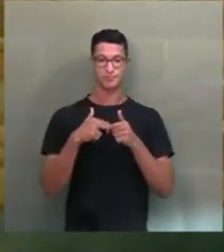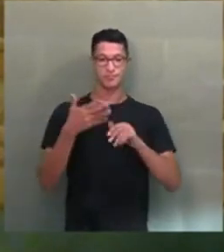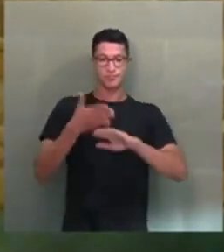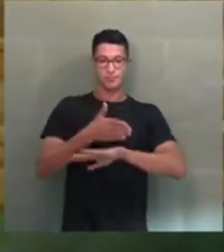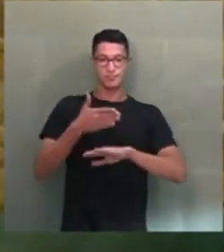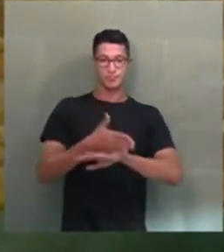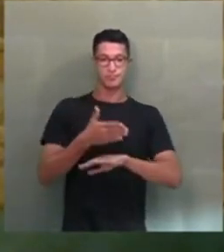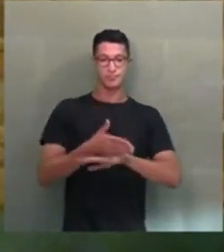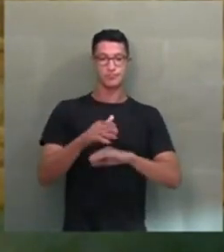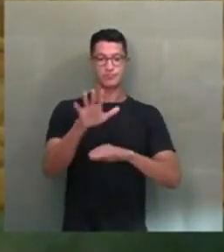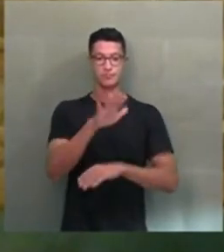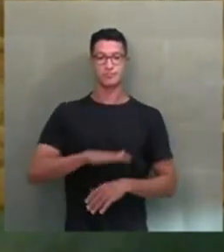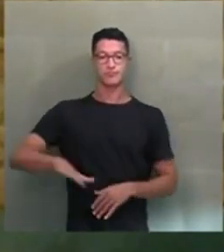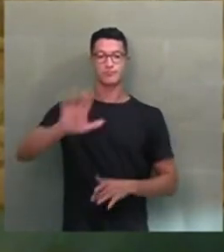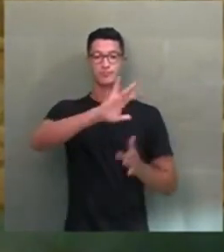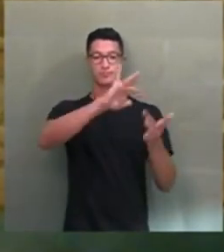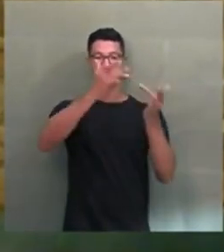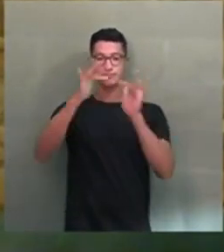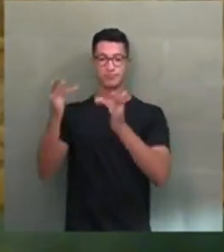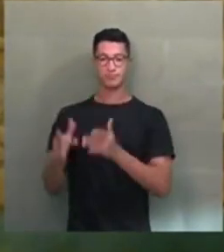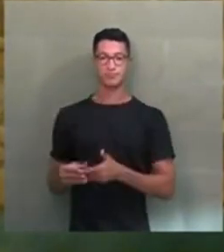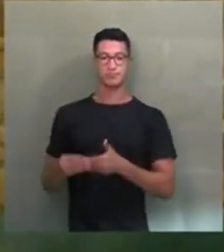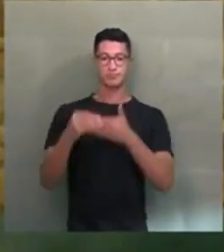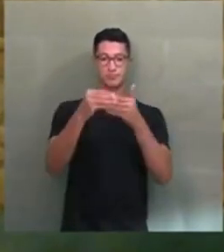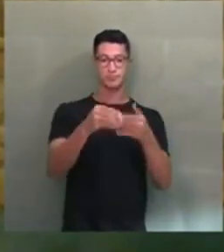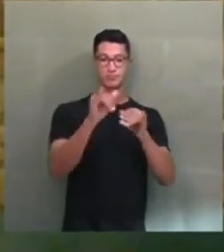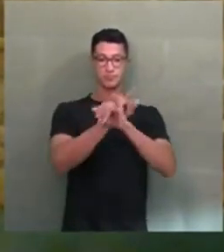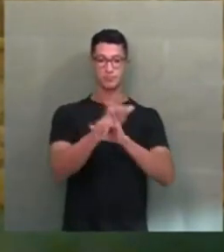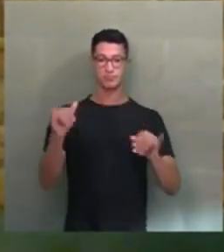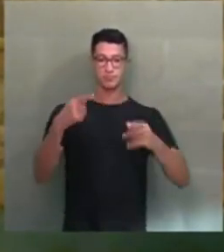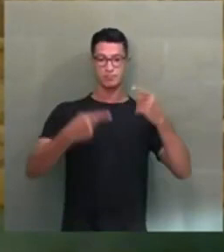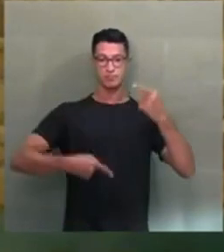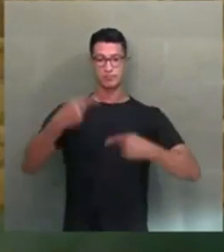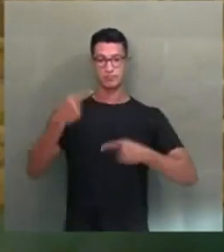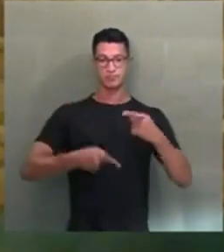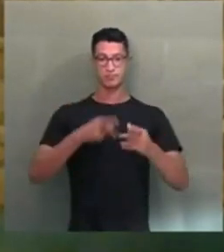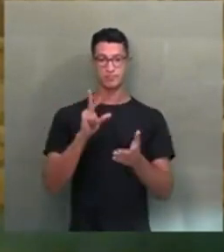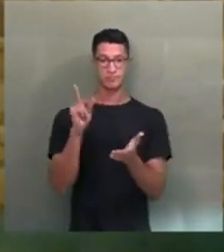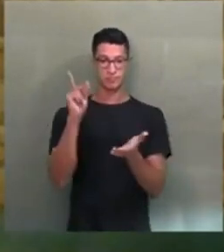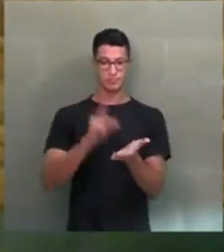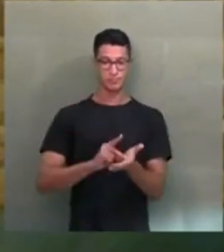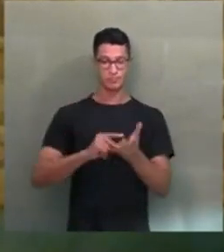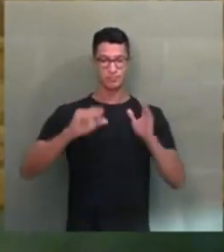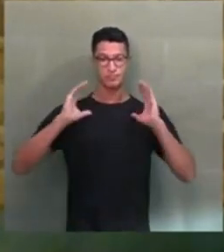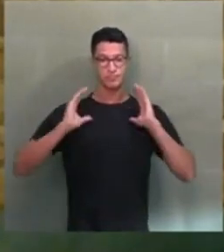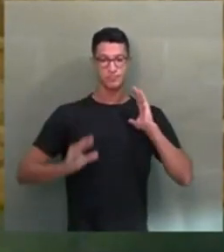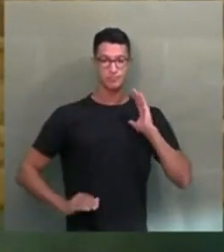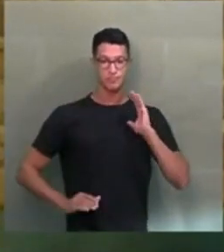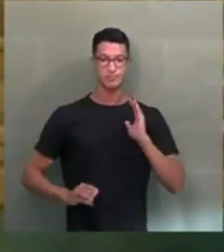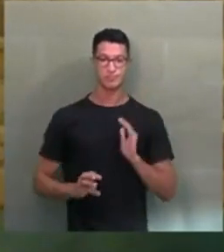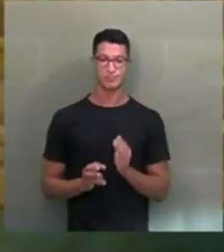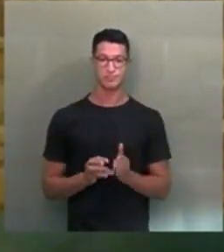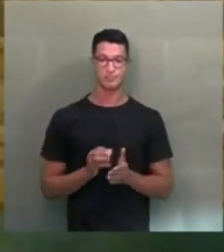acesso abrangente e global, levando a mensagem política original ao cidadão,